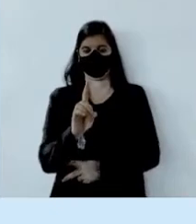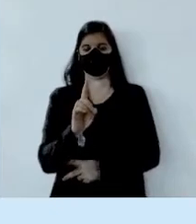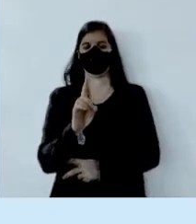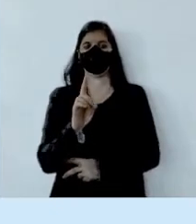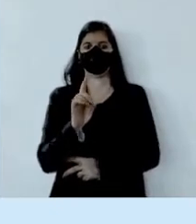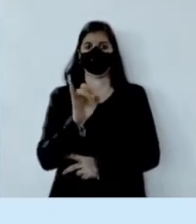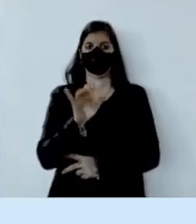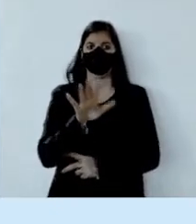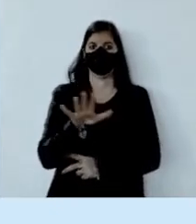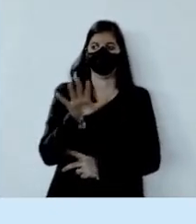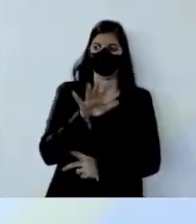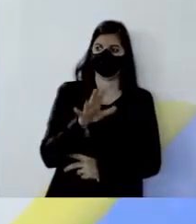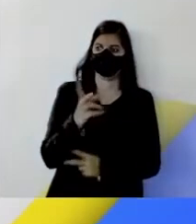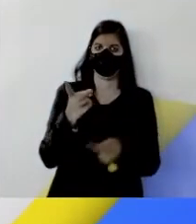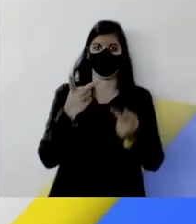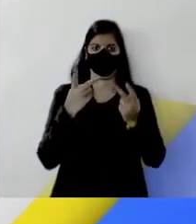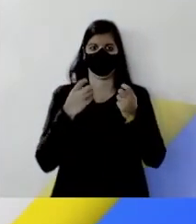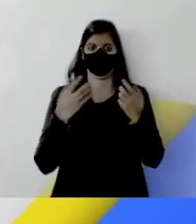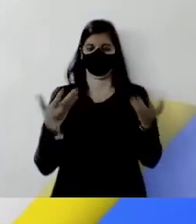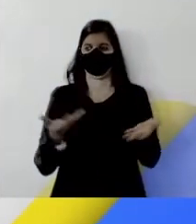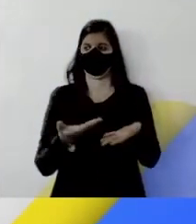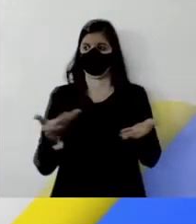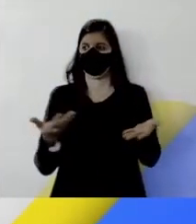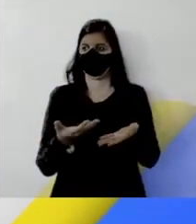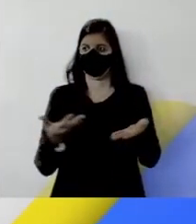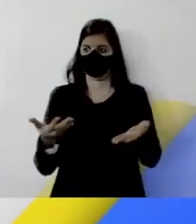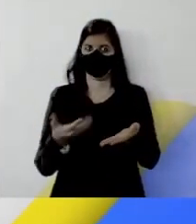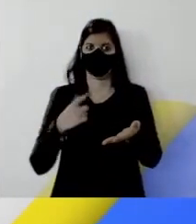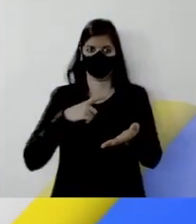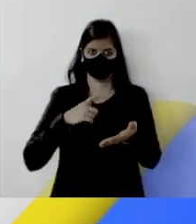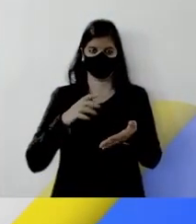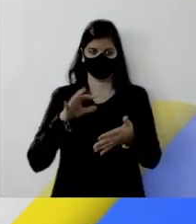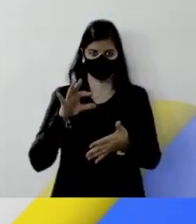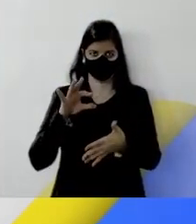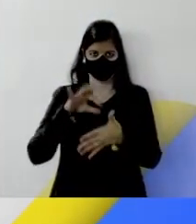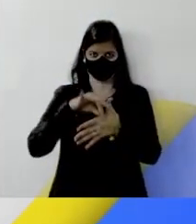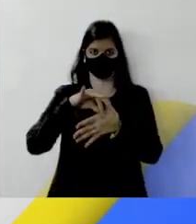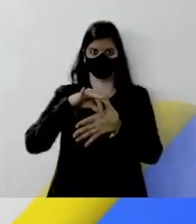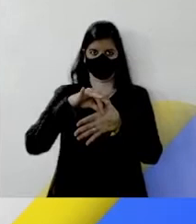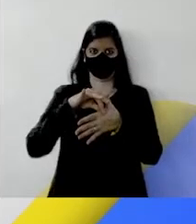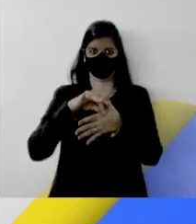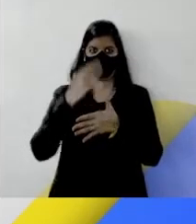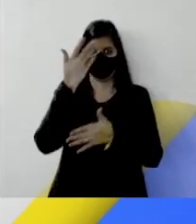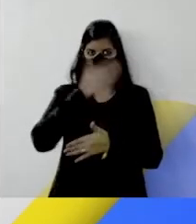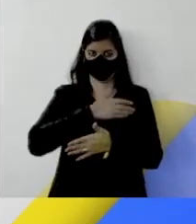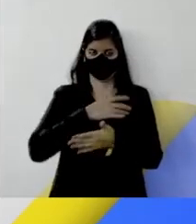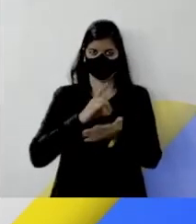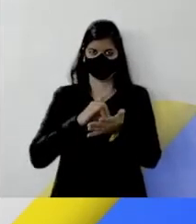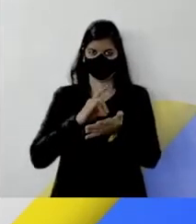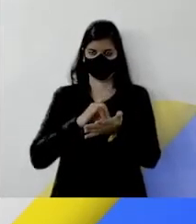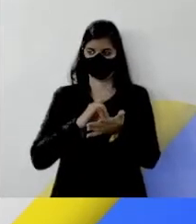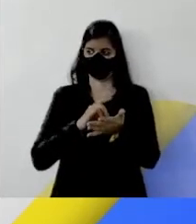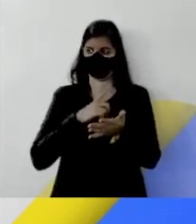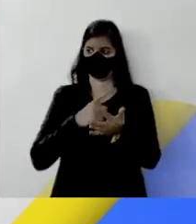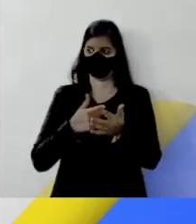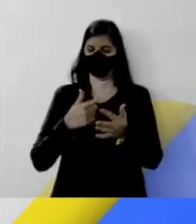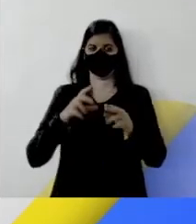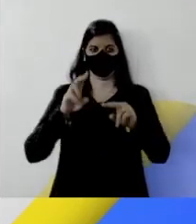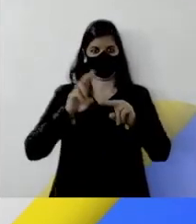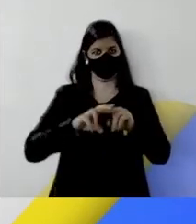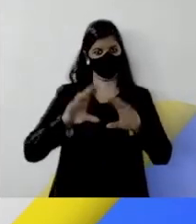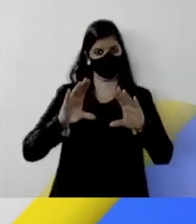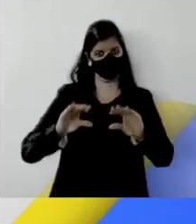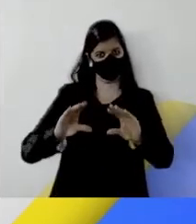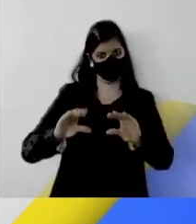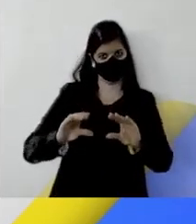a imagem que vocês estão vendo agora é de uma maquete física, né, que a gente está colocando a distribuição do mobiliário, e